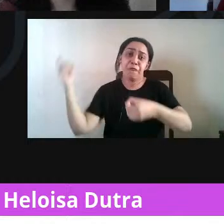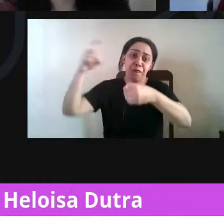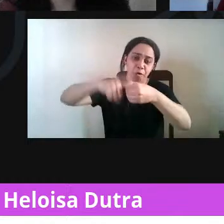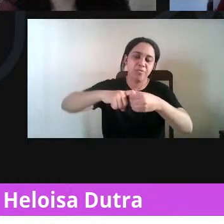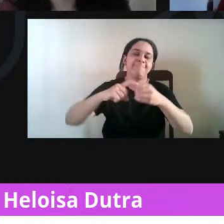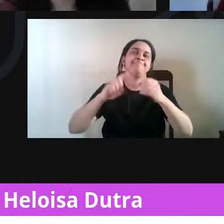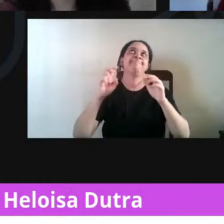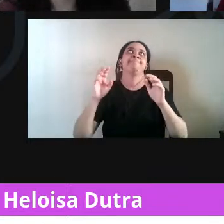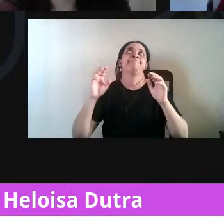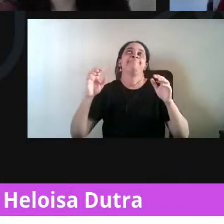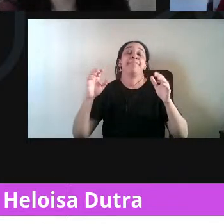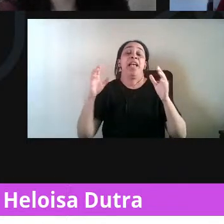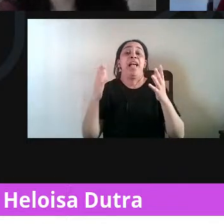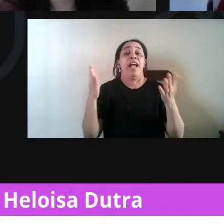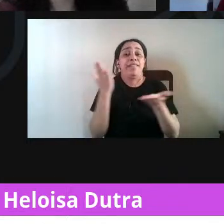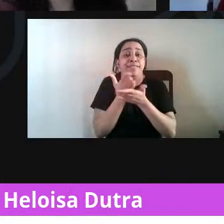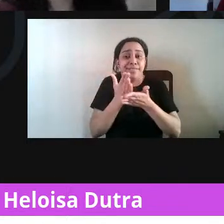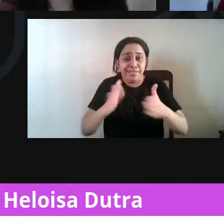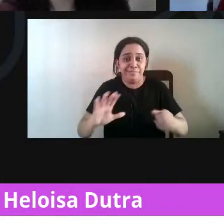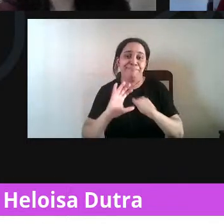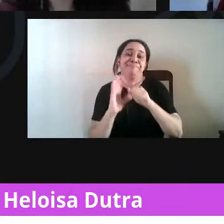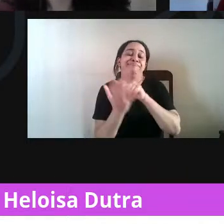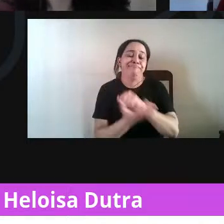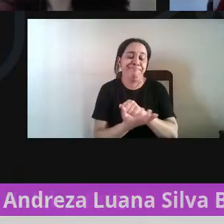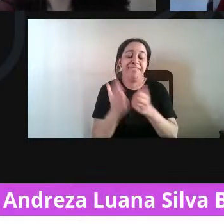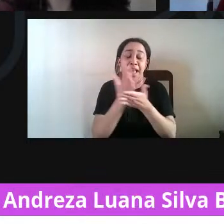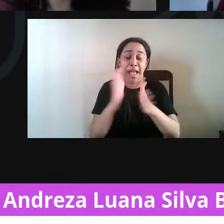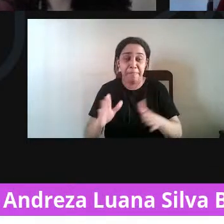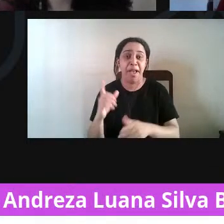essa doidice todinha dessa coronavírus aí.